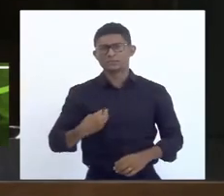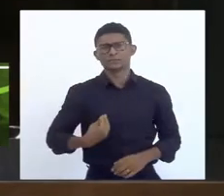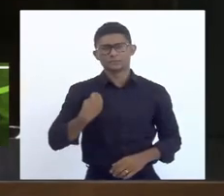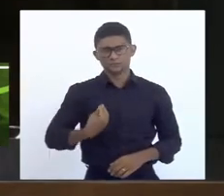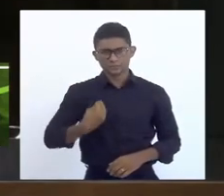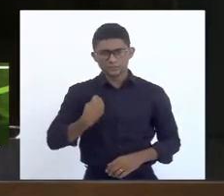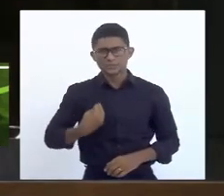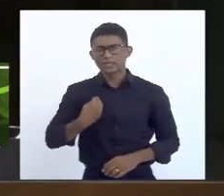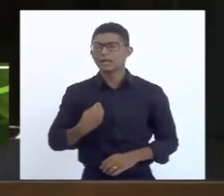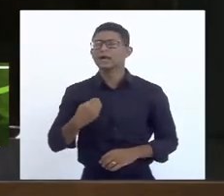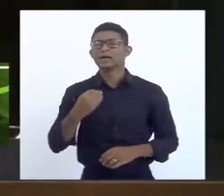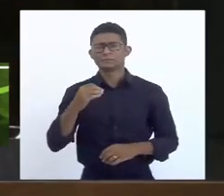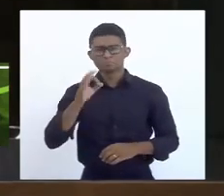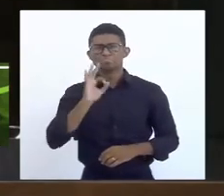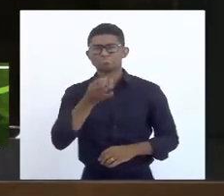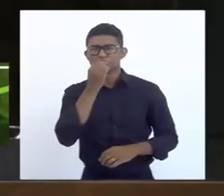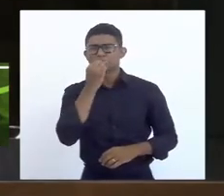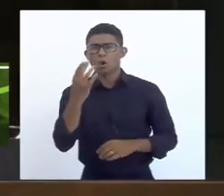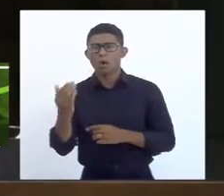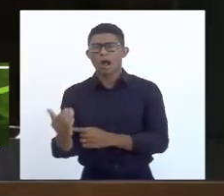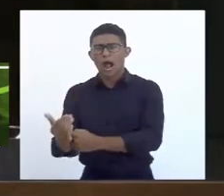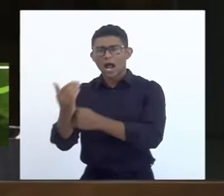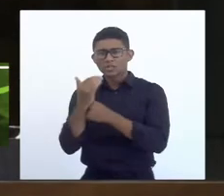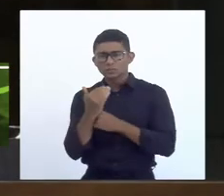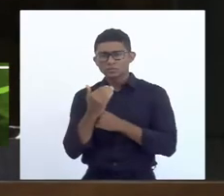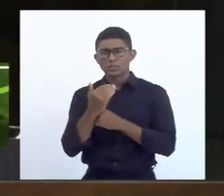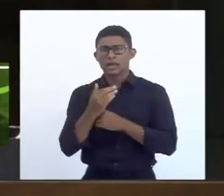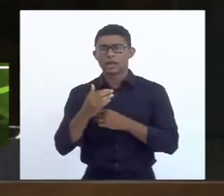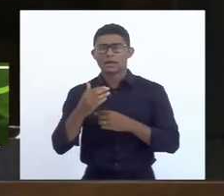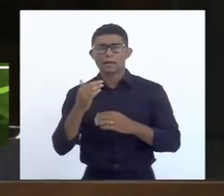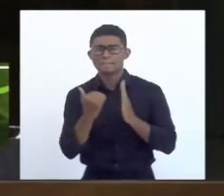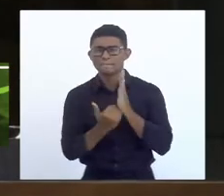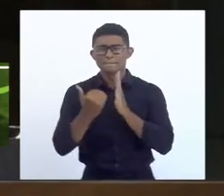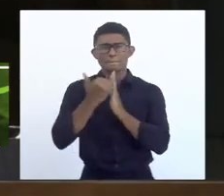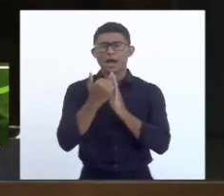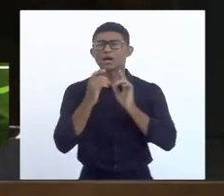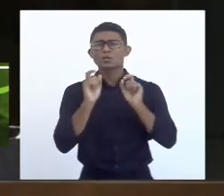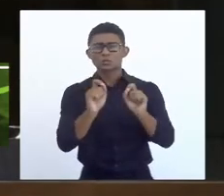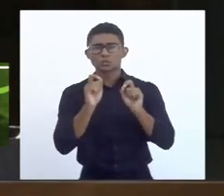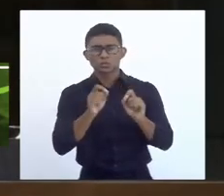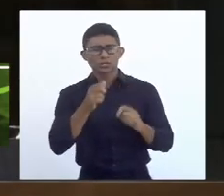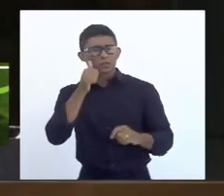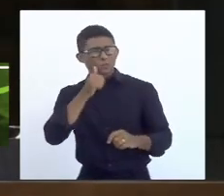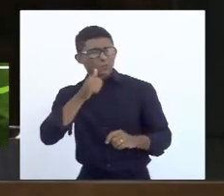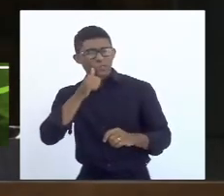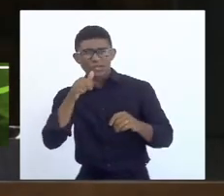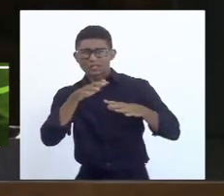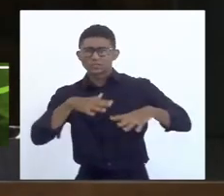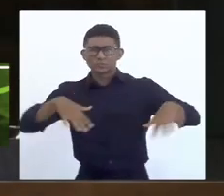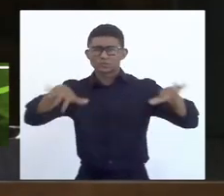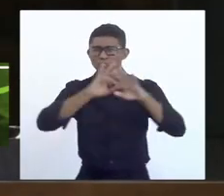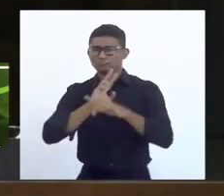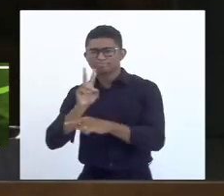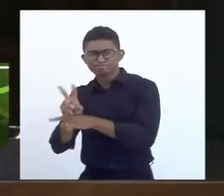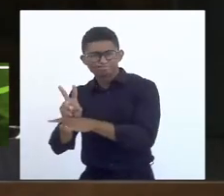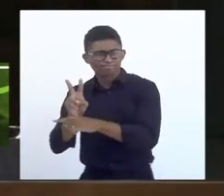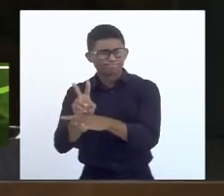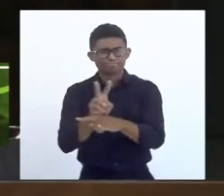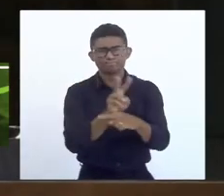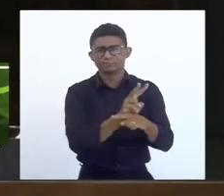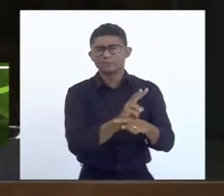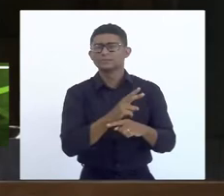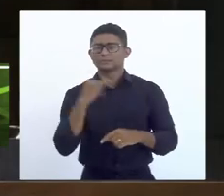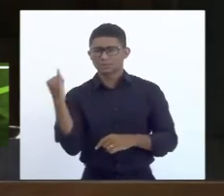nosso compromisso a defesa intransigente de todas as mulheres, e, sem dúvida, defender contra